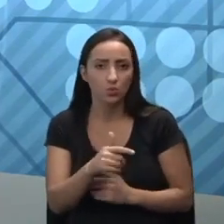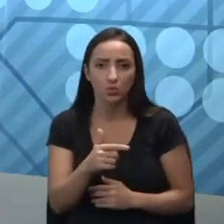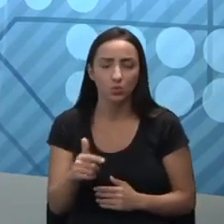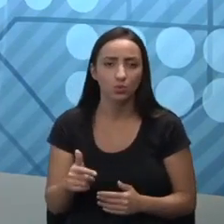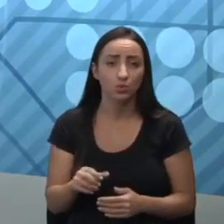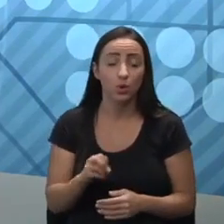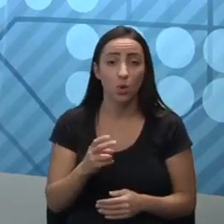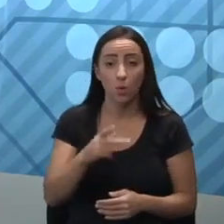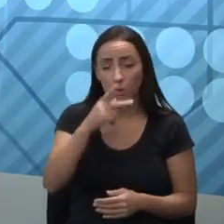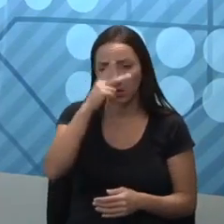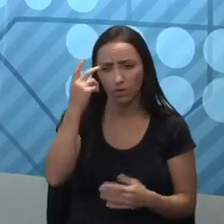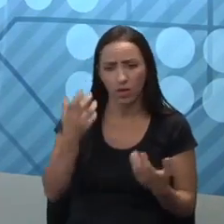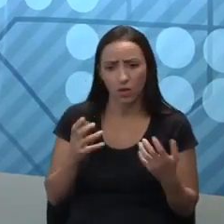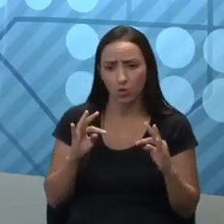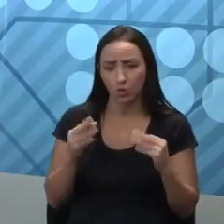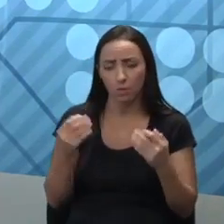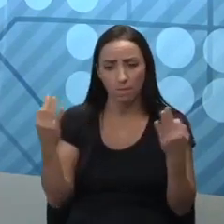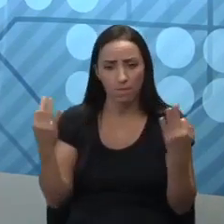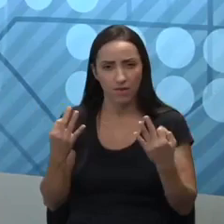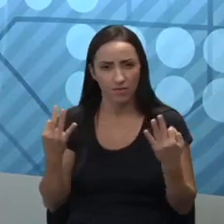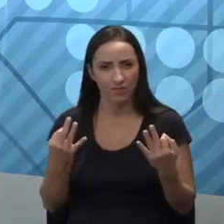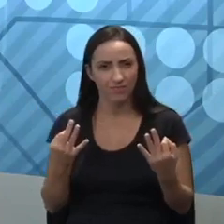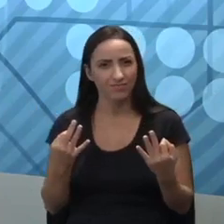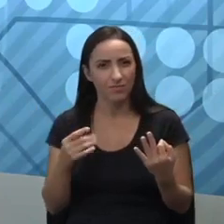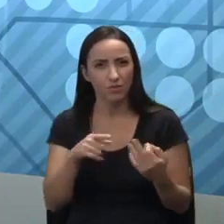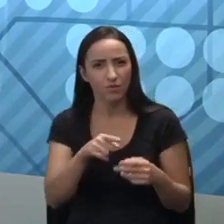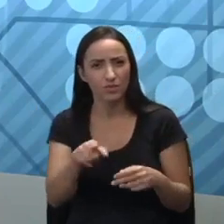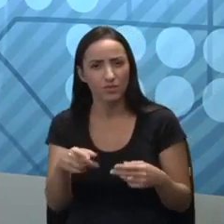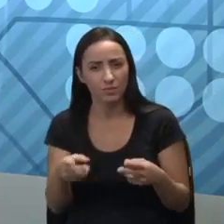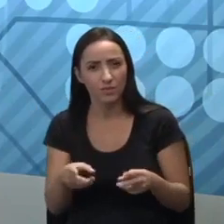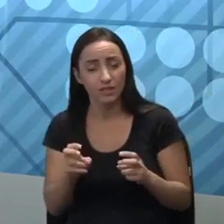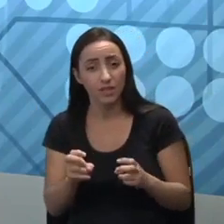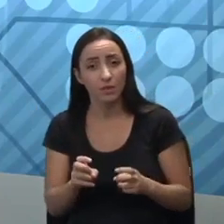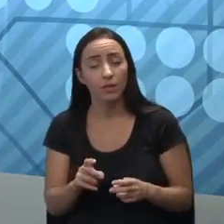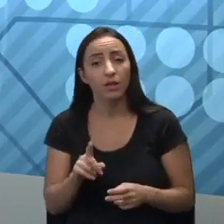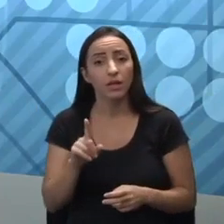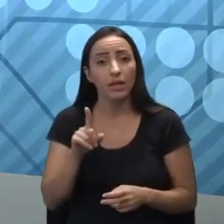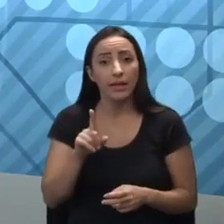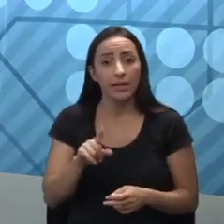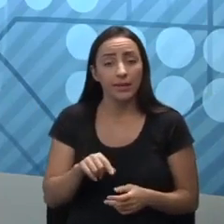muito perfeccionistas, enfim. Vocês percebem que são